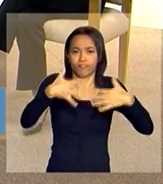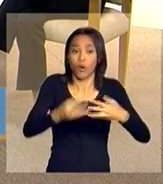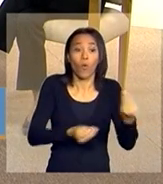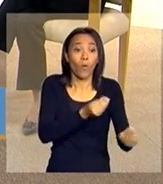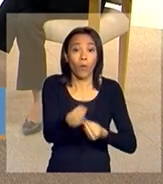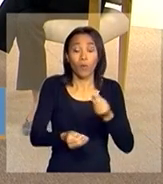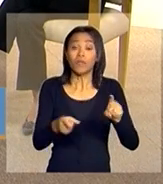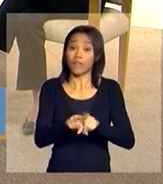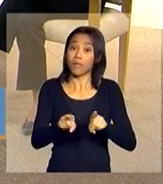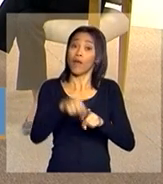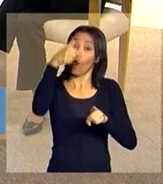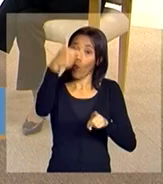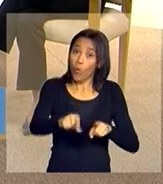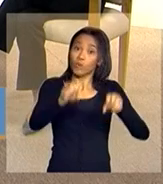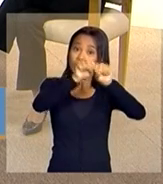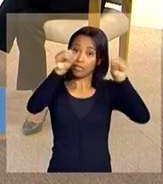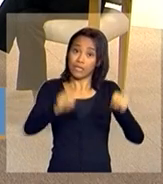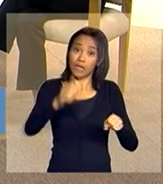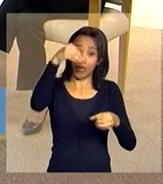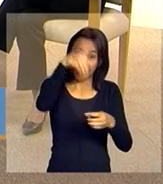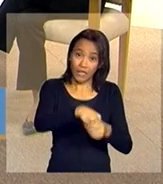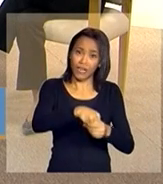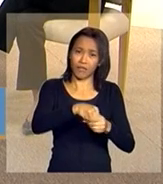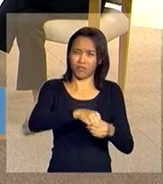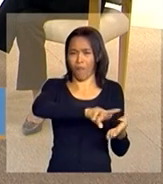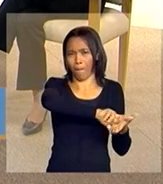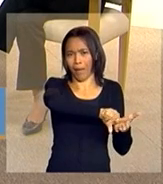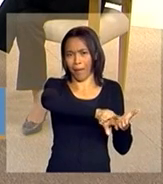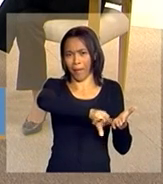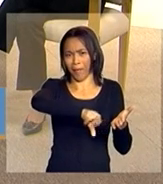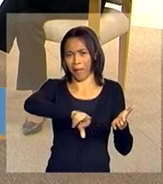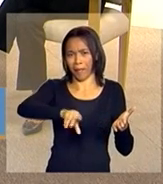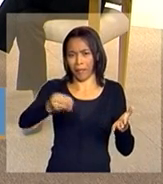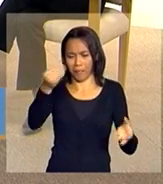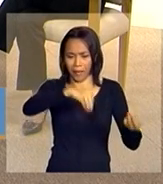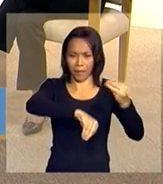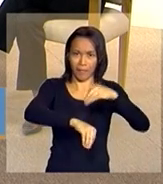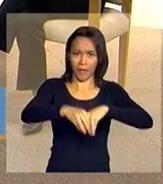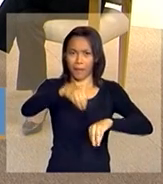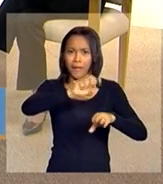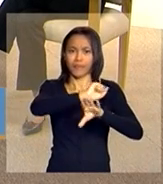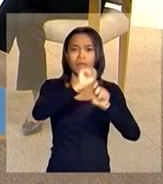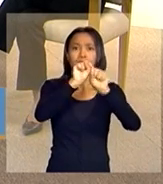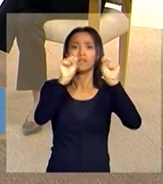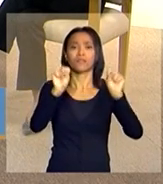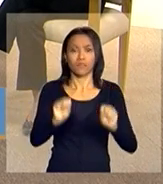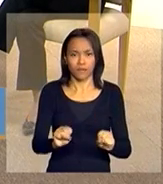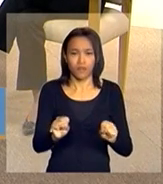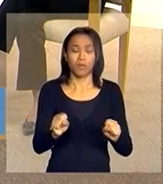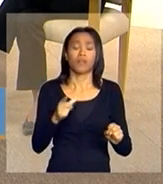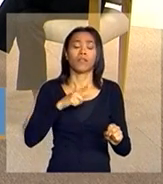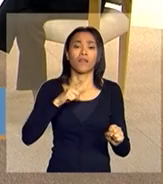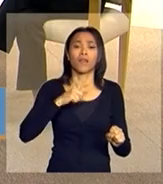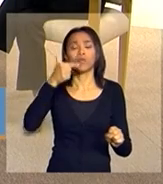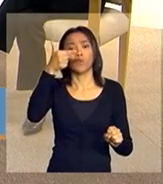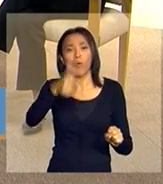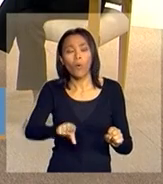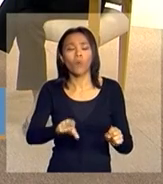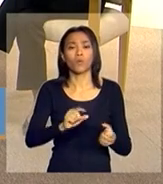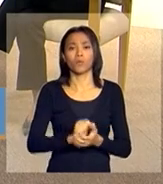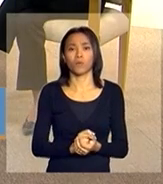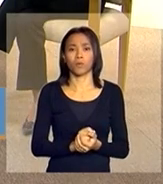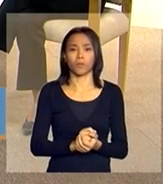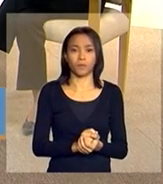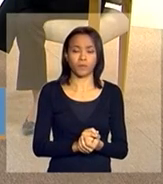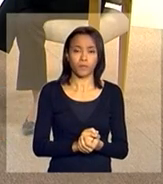aceite em breve teremos o termo de aceite de reordenamento de serviços de convivência esse ano temos teremos o o